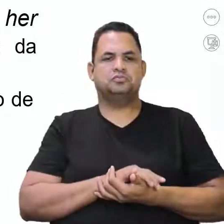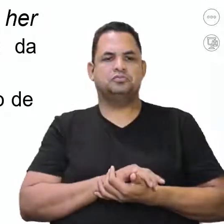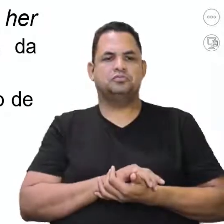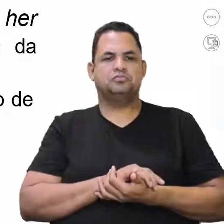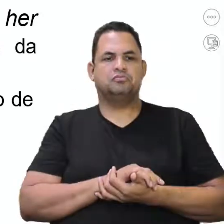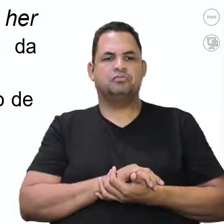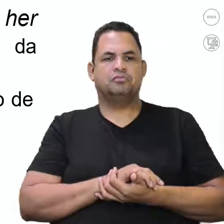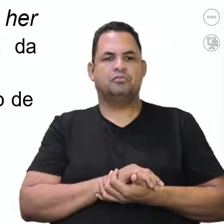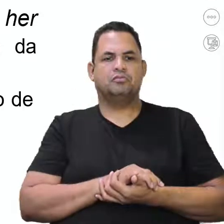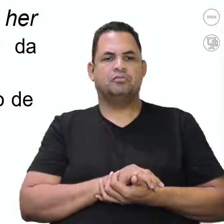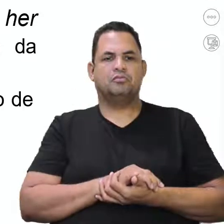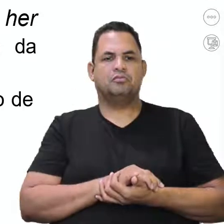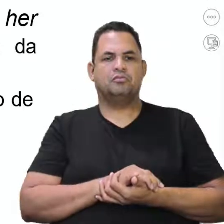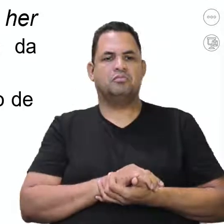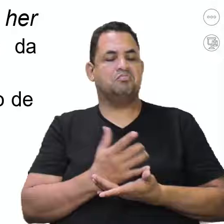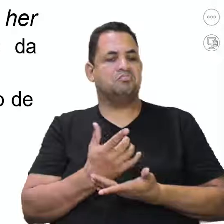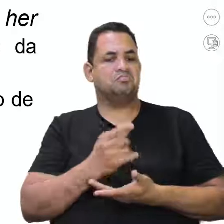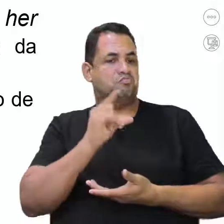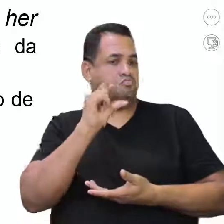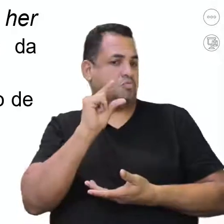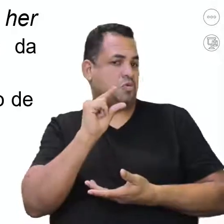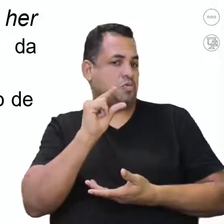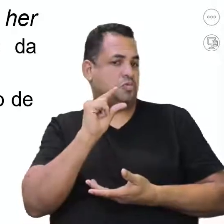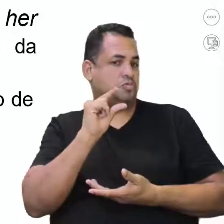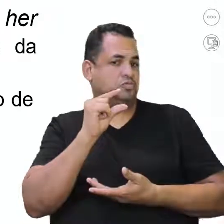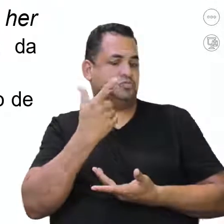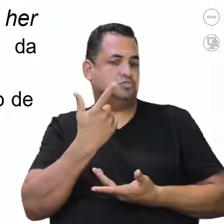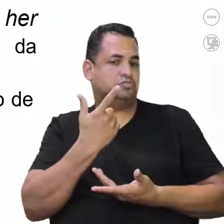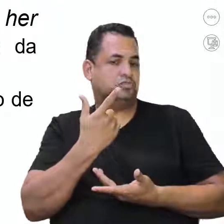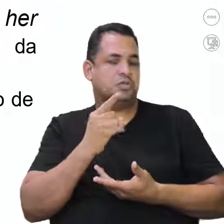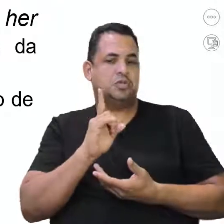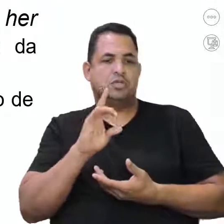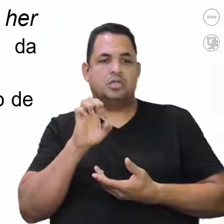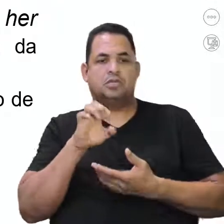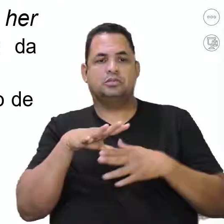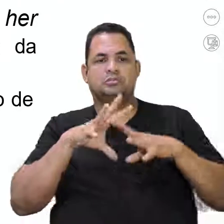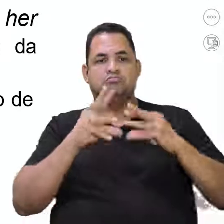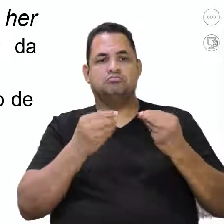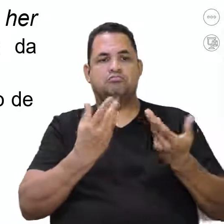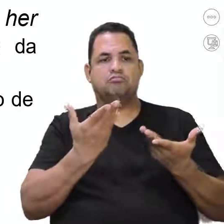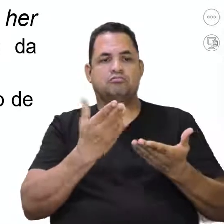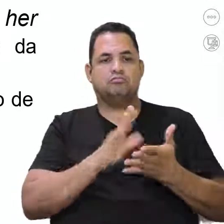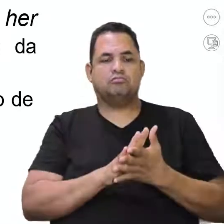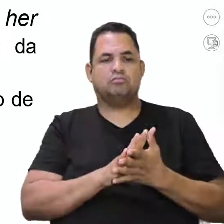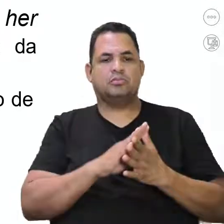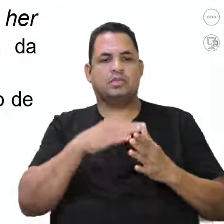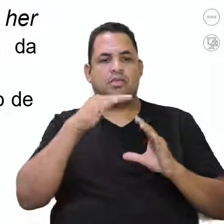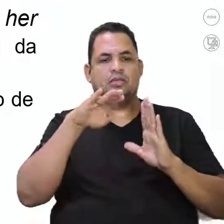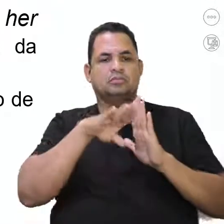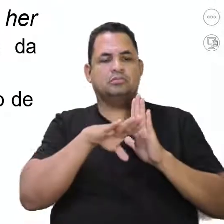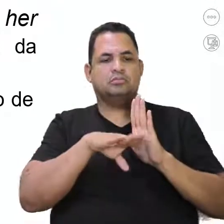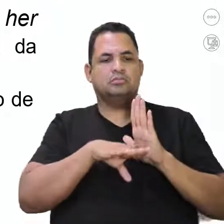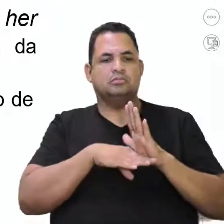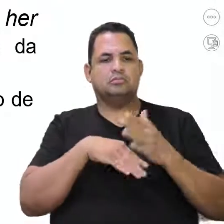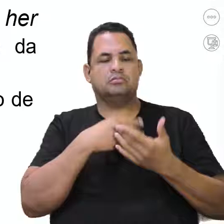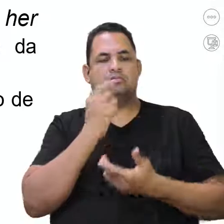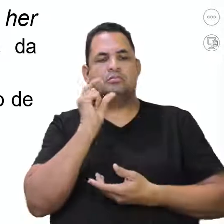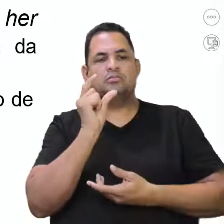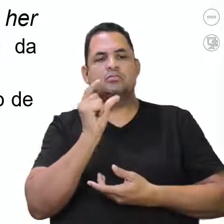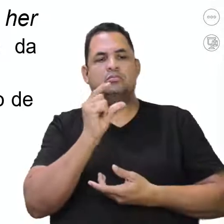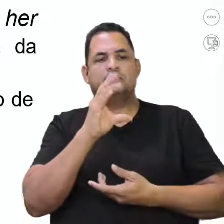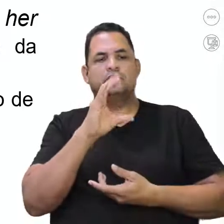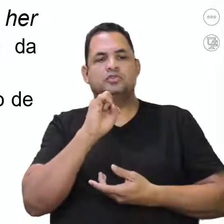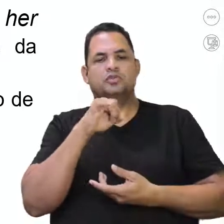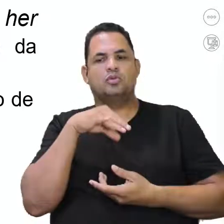uns, uma, umas, um pouco de. Tudo isso para classificar somente a